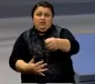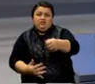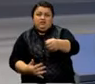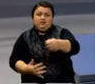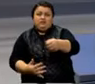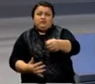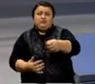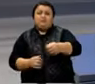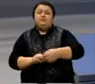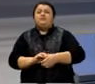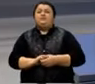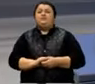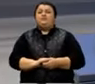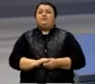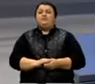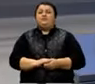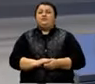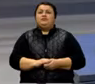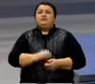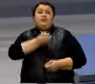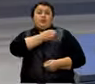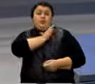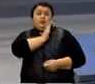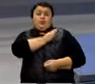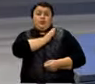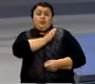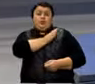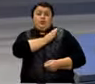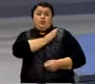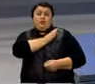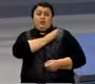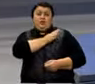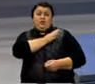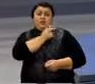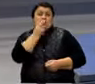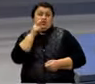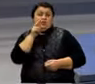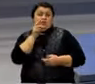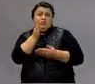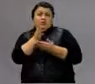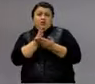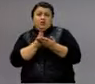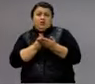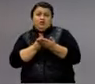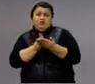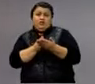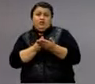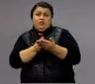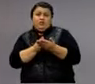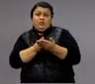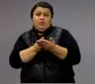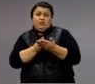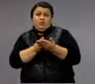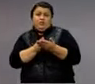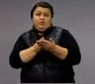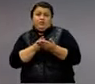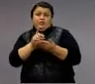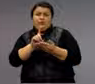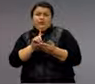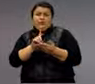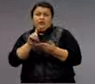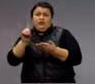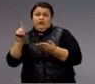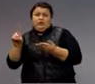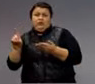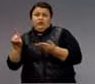sanguíneos. No coração, então, nós vemos a divisão entre o átrio direito,